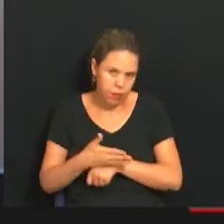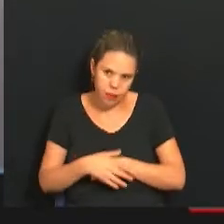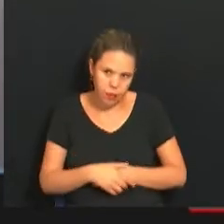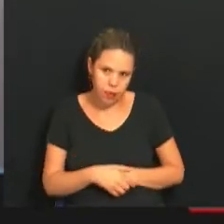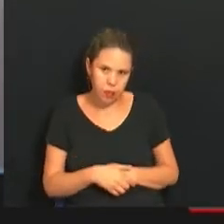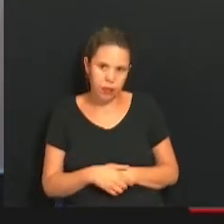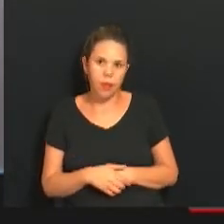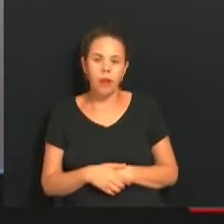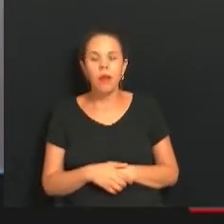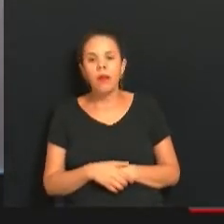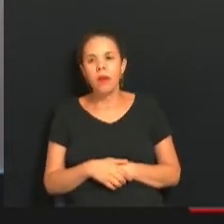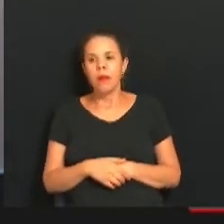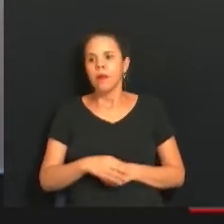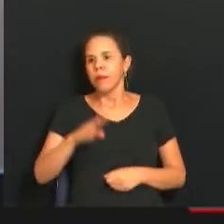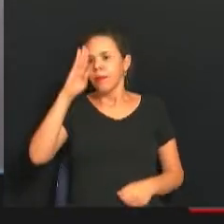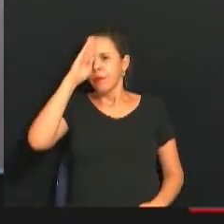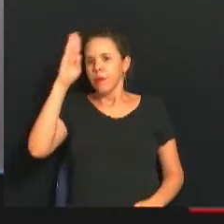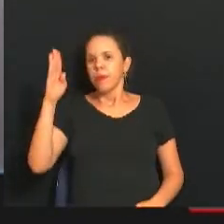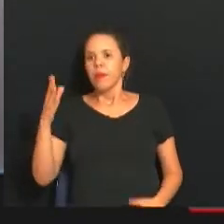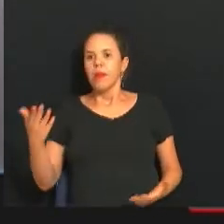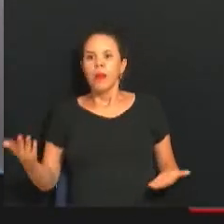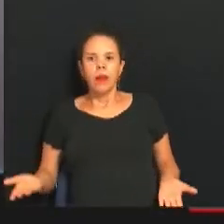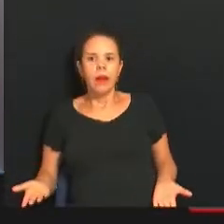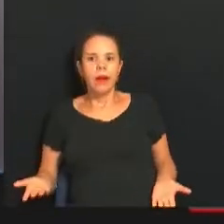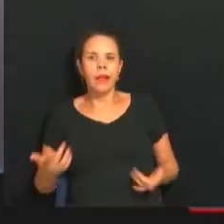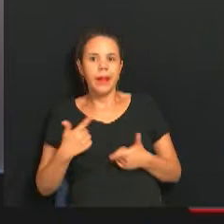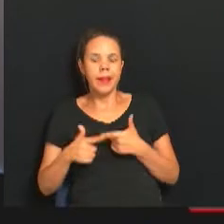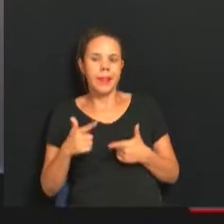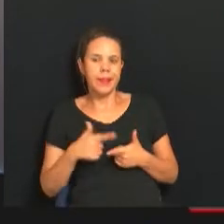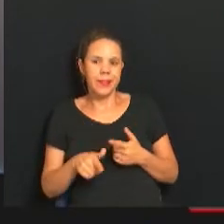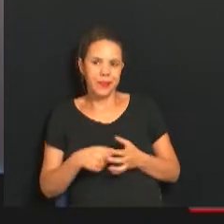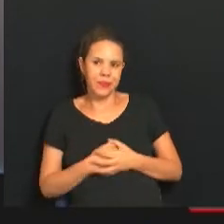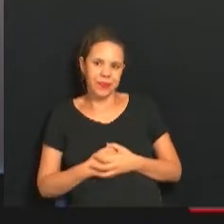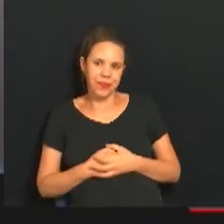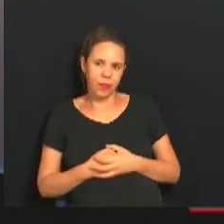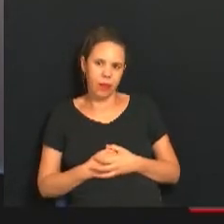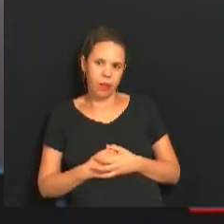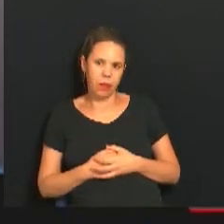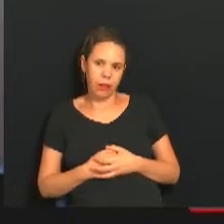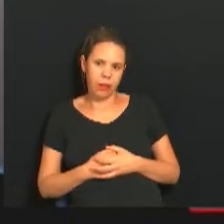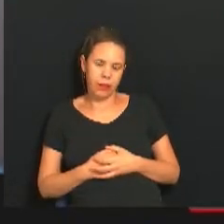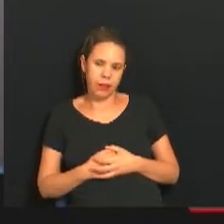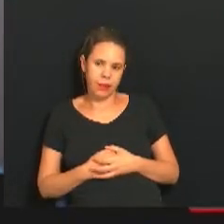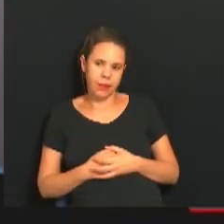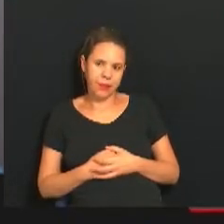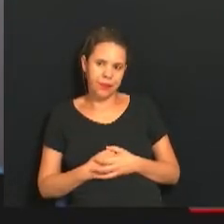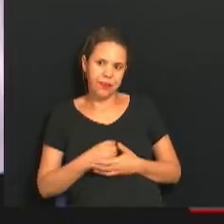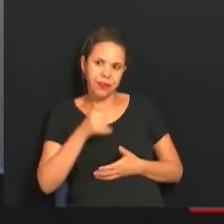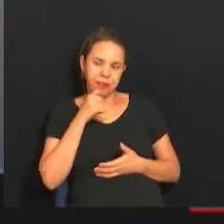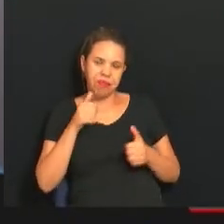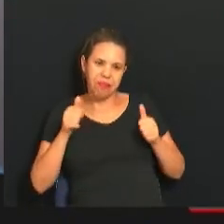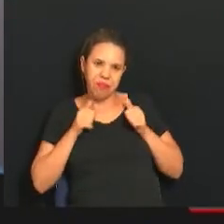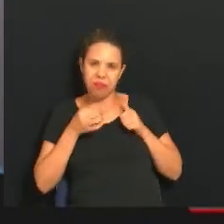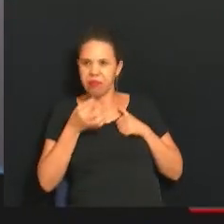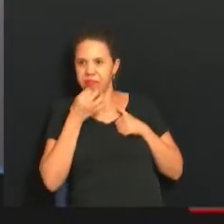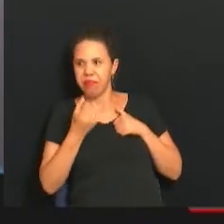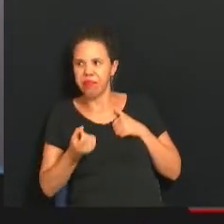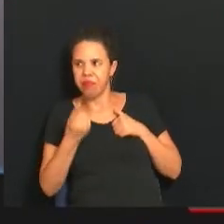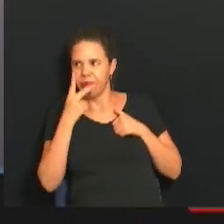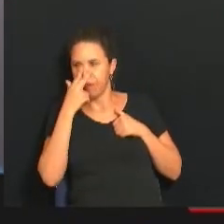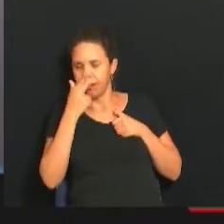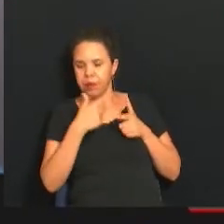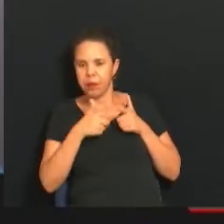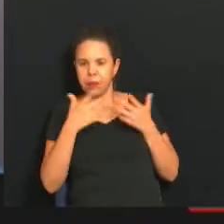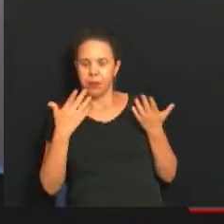a preocupação inicial era essa. Qual que é o problema? O problema é que essa posição meio ambígua, essa posição meio